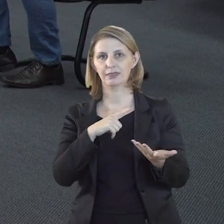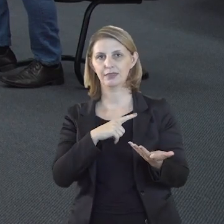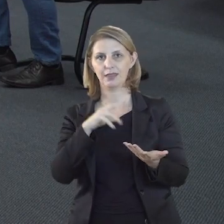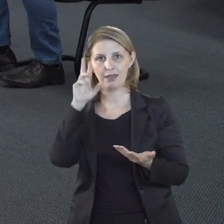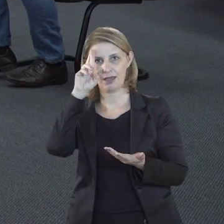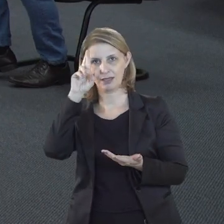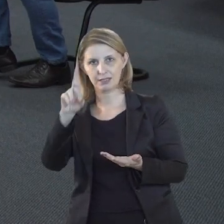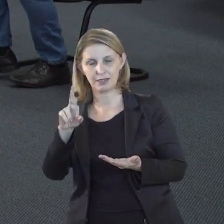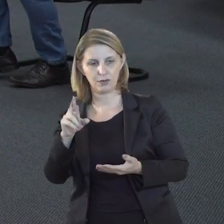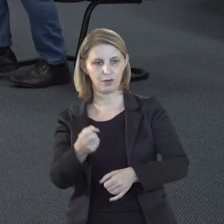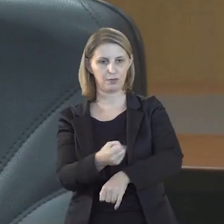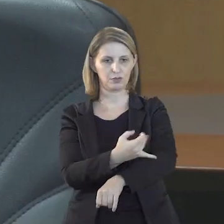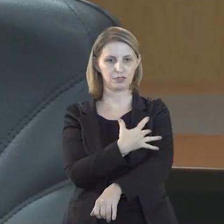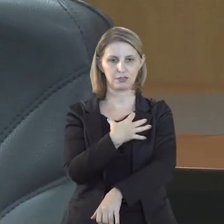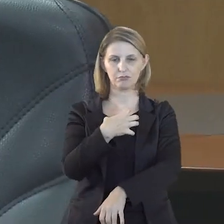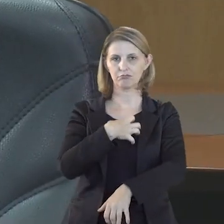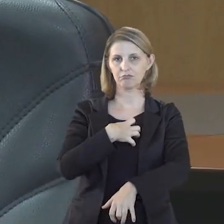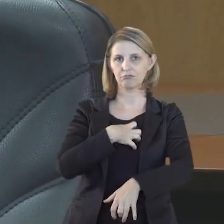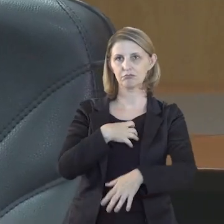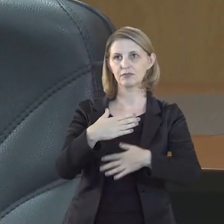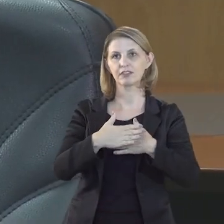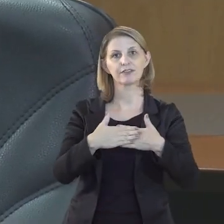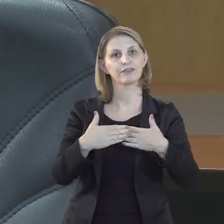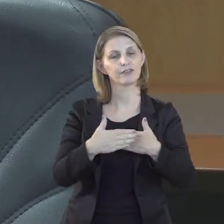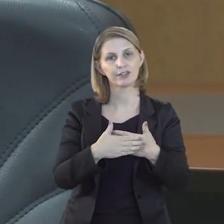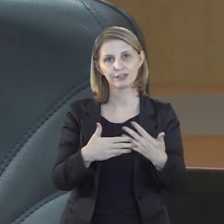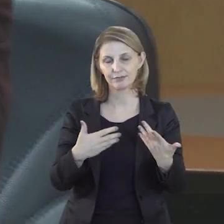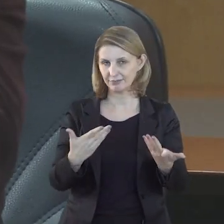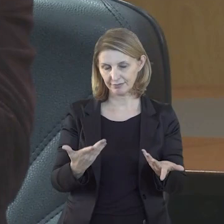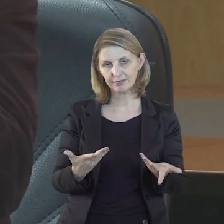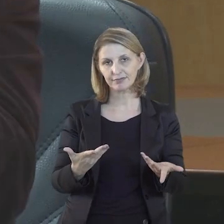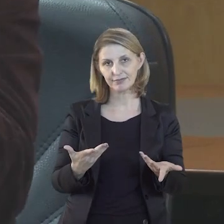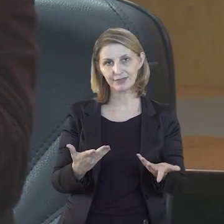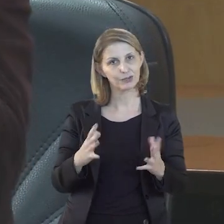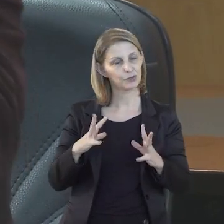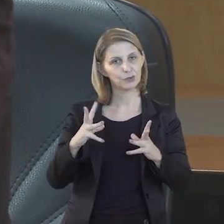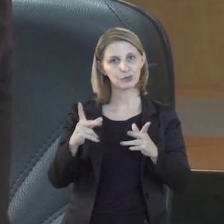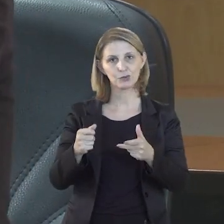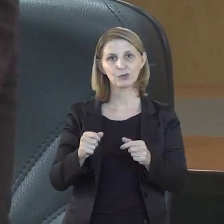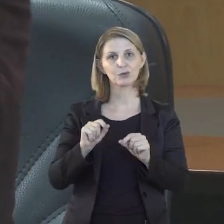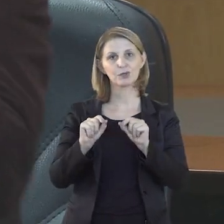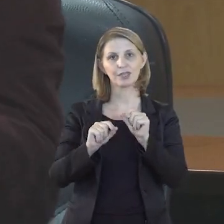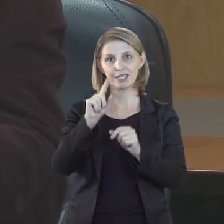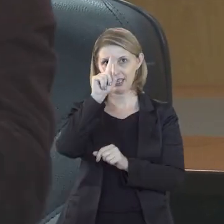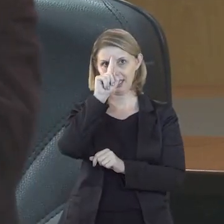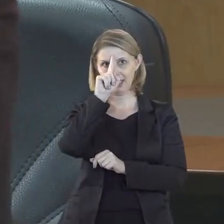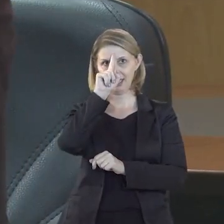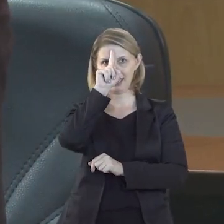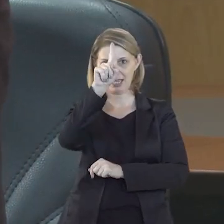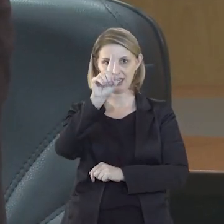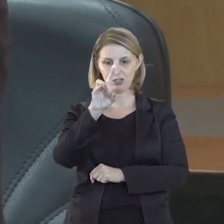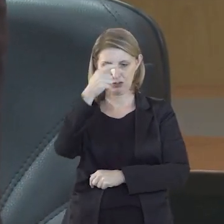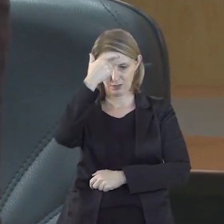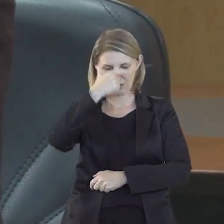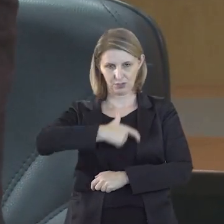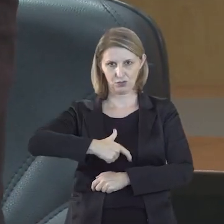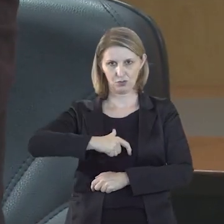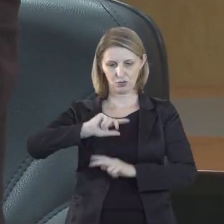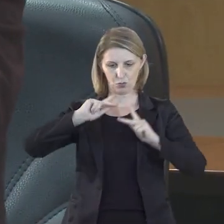muita coisa acontecendo aqui agora, sabe? Que envolve razões, emoções, afetos e etc.